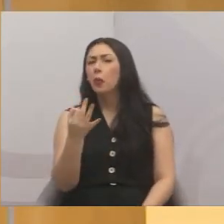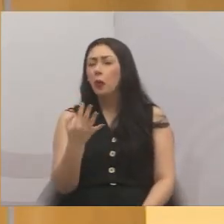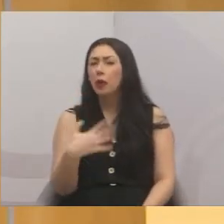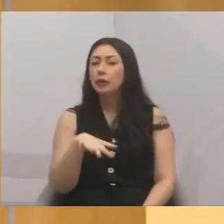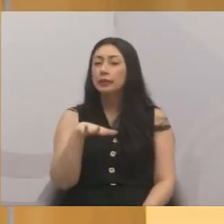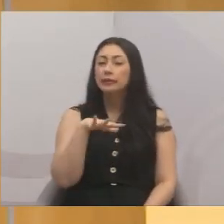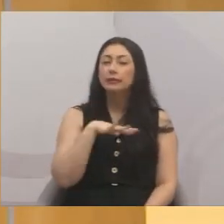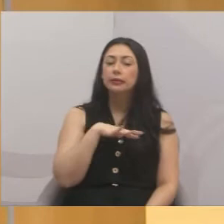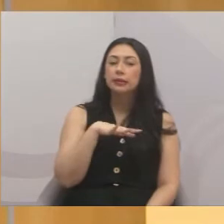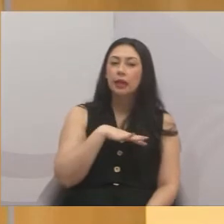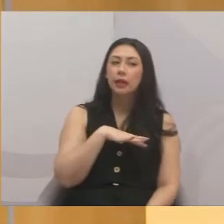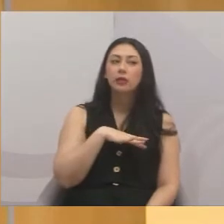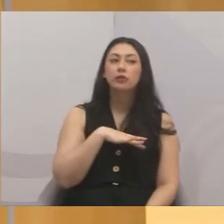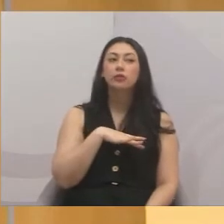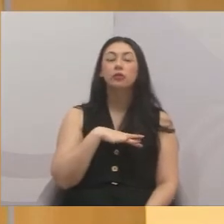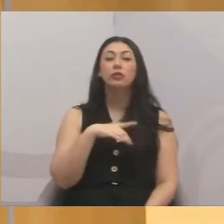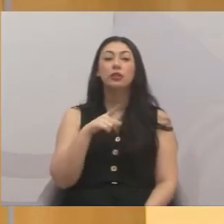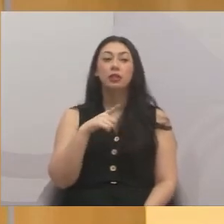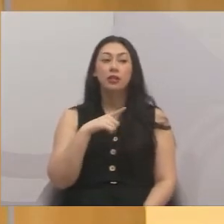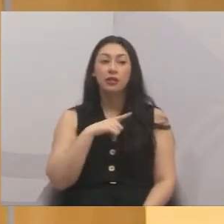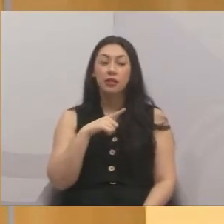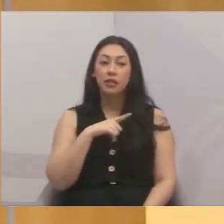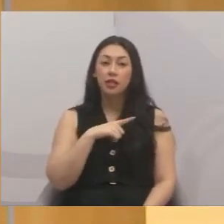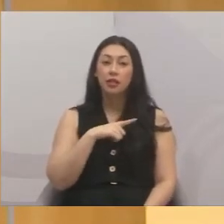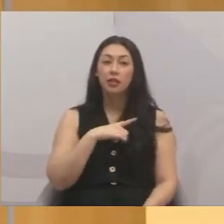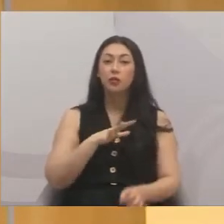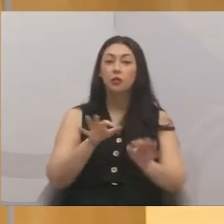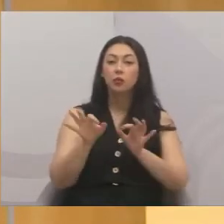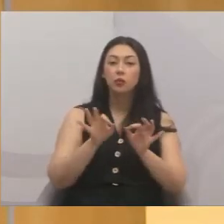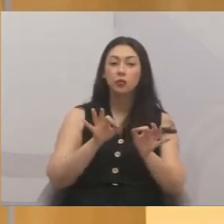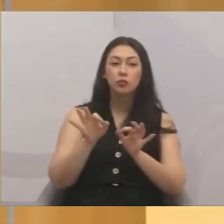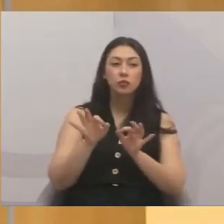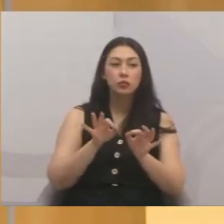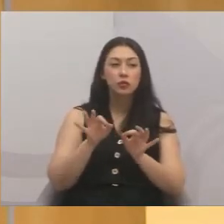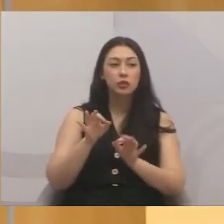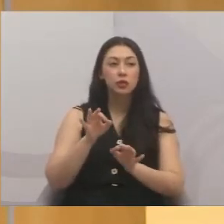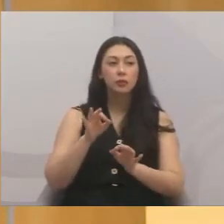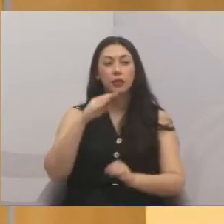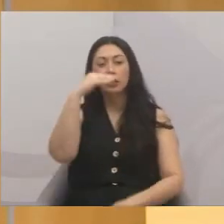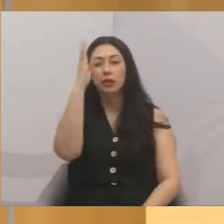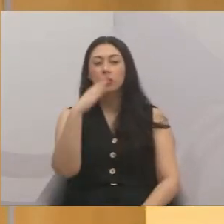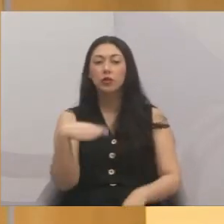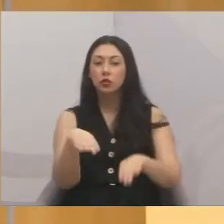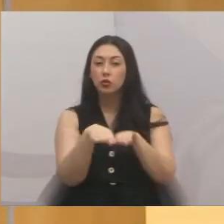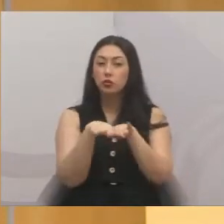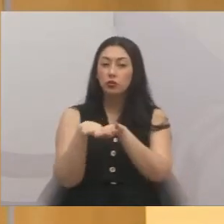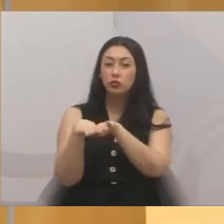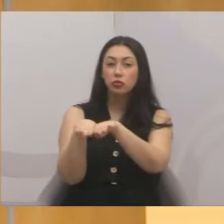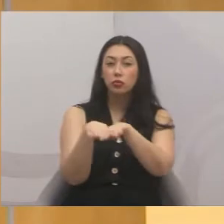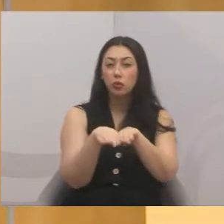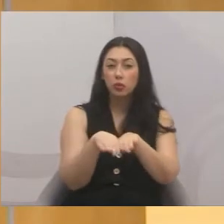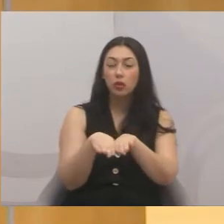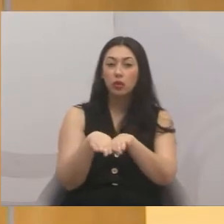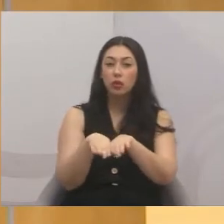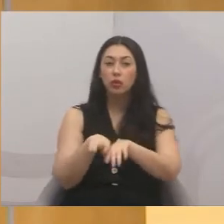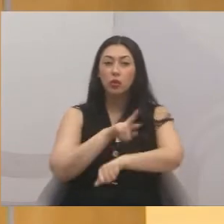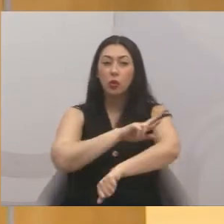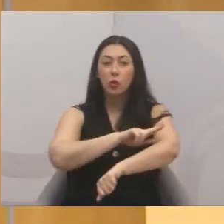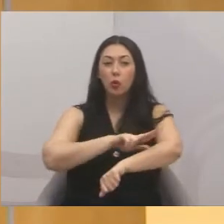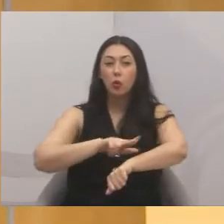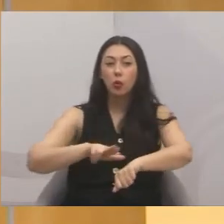têm a adesão do SINAPI, que é o Sistema Nacional de Igualdade Étnico-Racial?